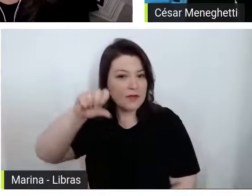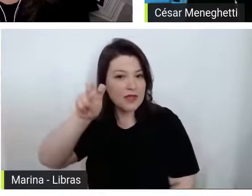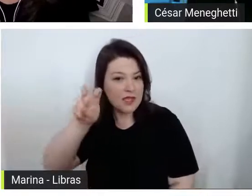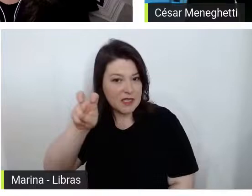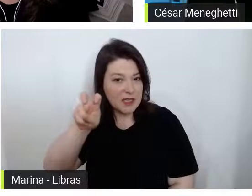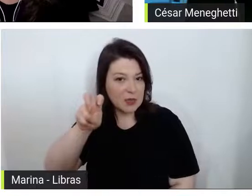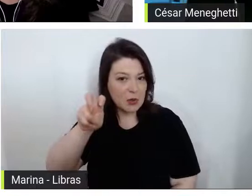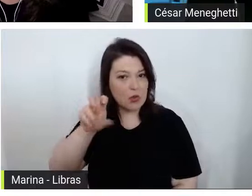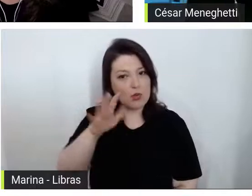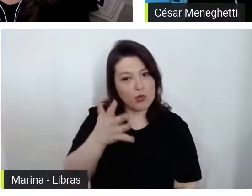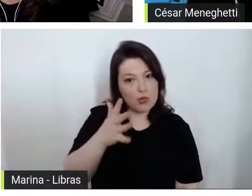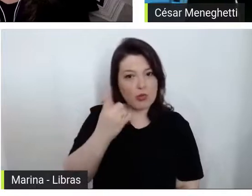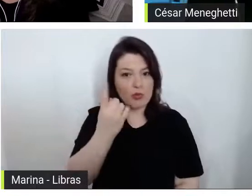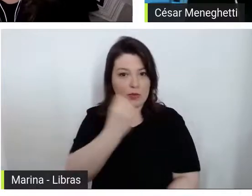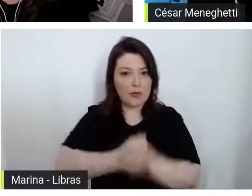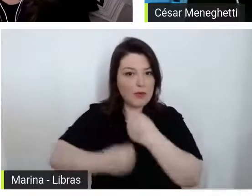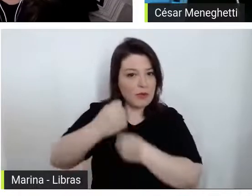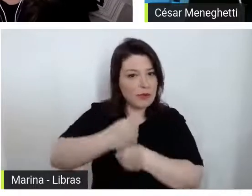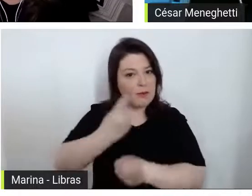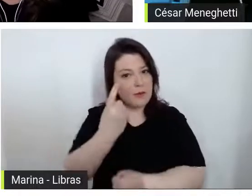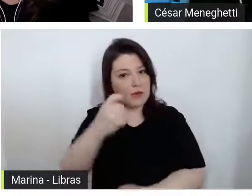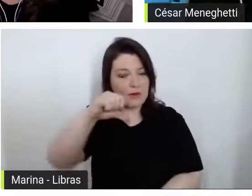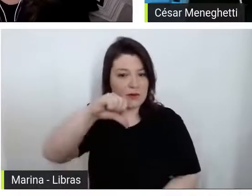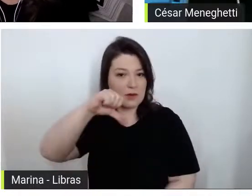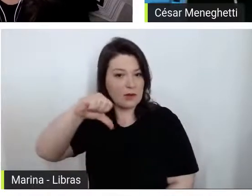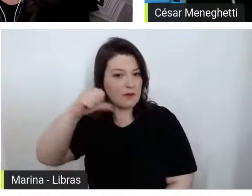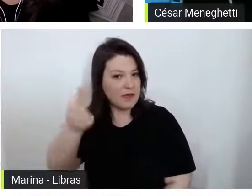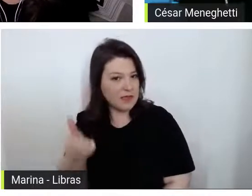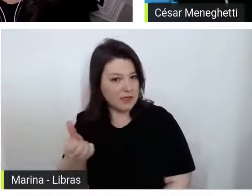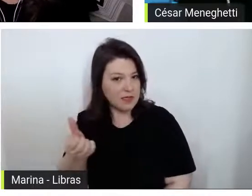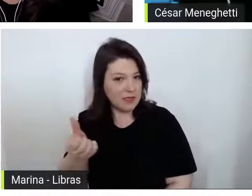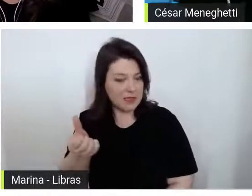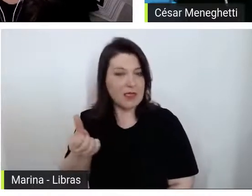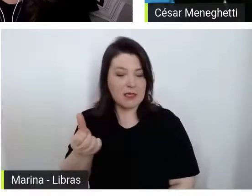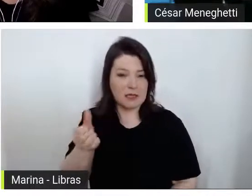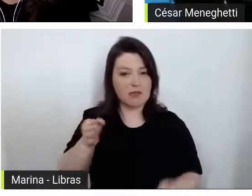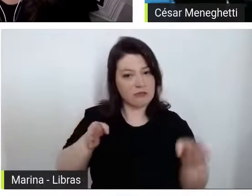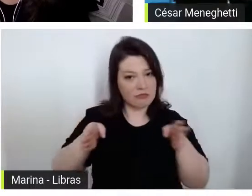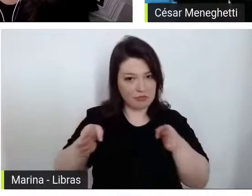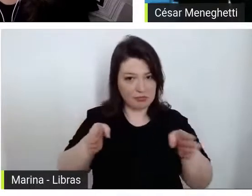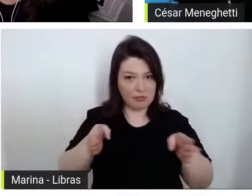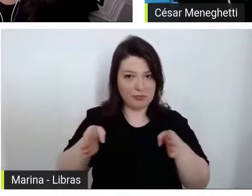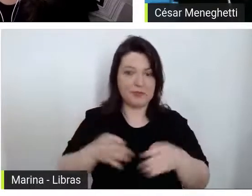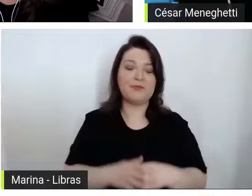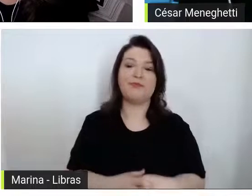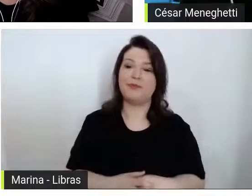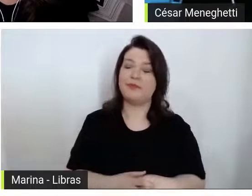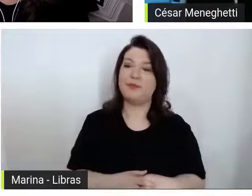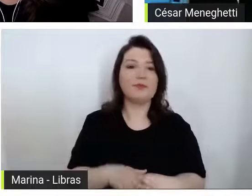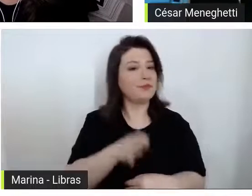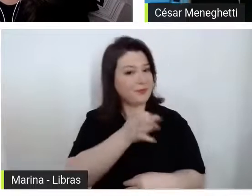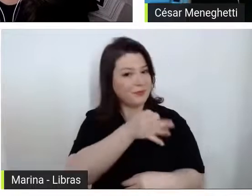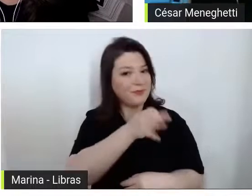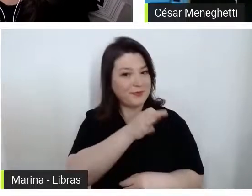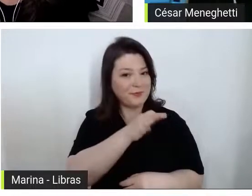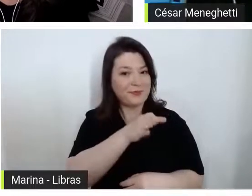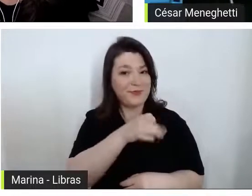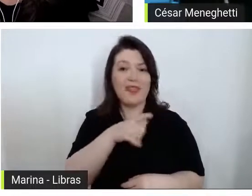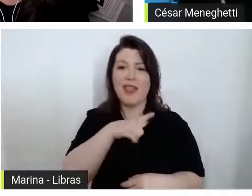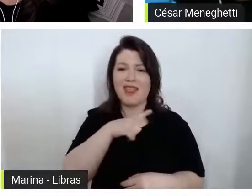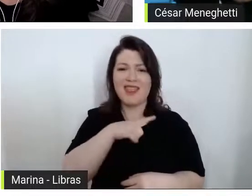95, 96, estava na sua ficha técnica, isso, né? Usando a invisibilidade. É, porque tem uma versão que eu fiz para uma instalação